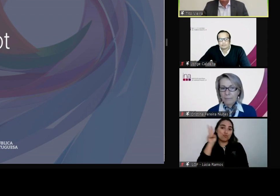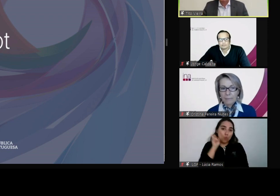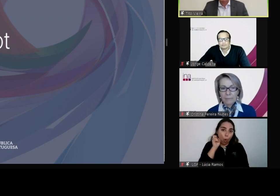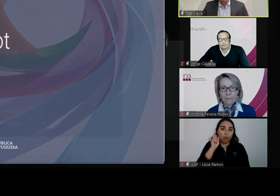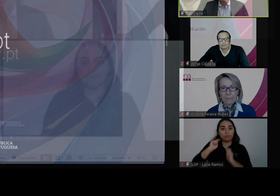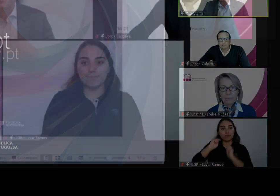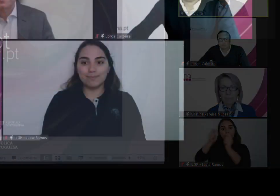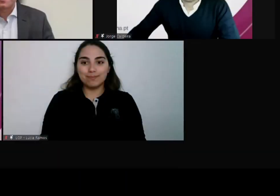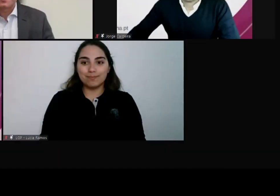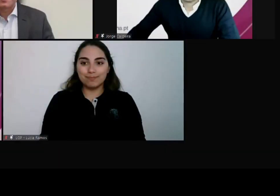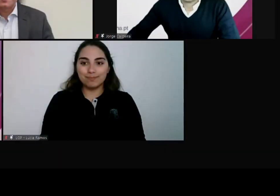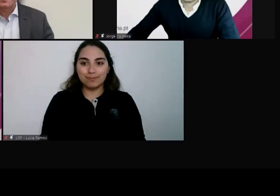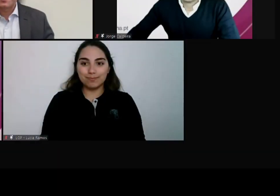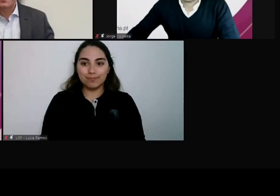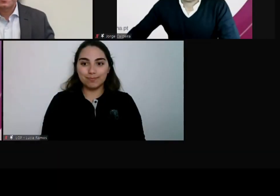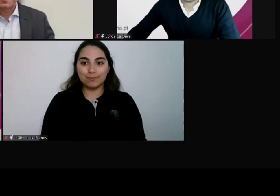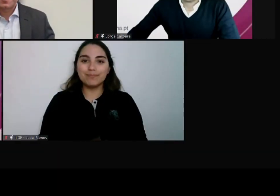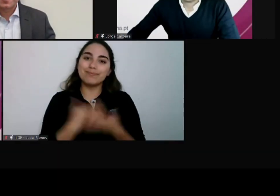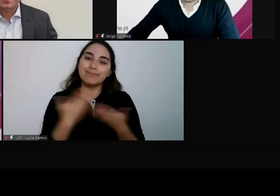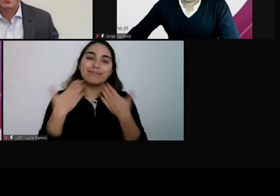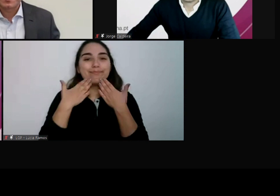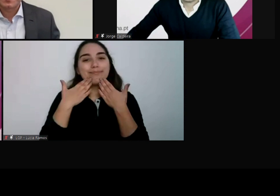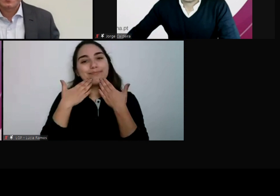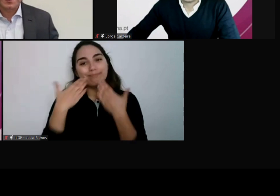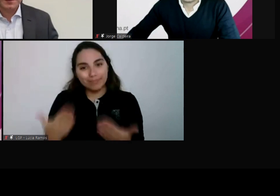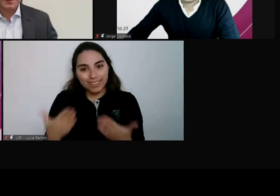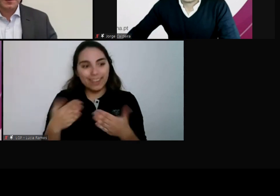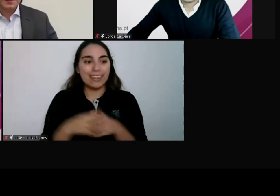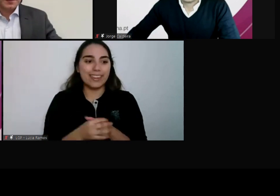Miguel. Obrigado por esta